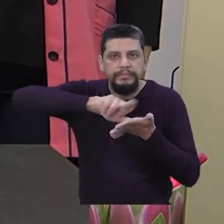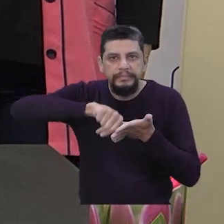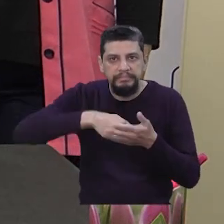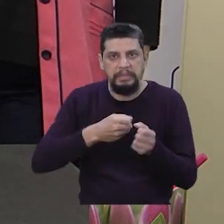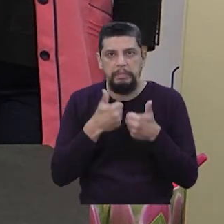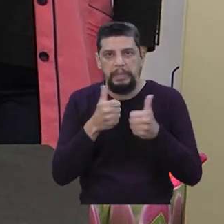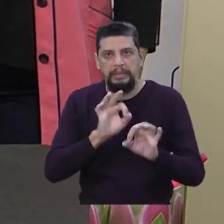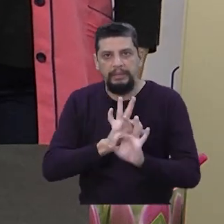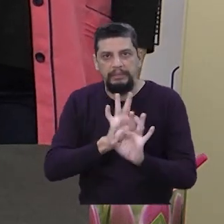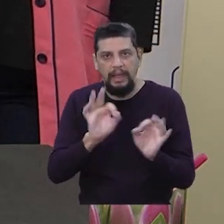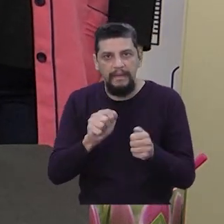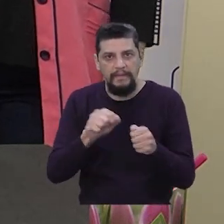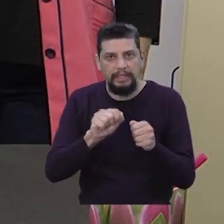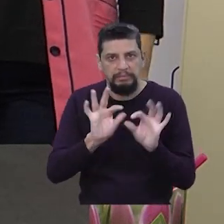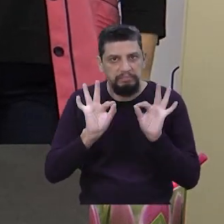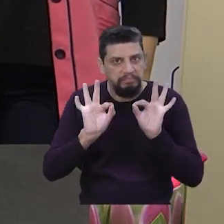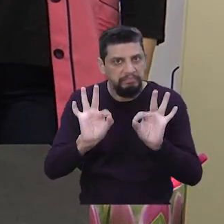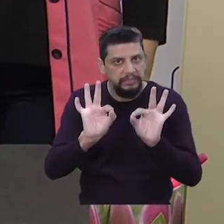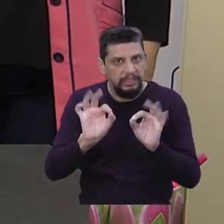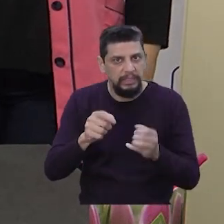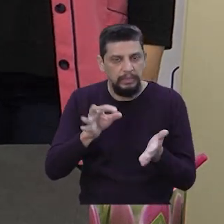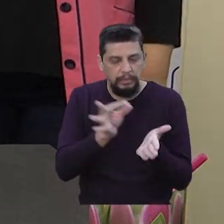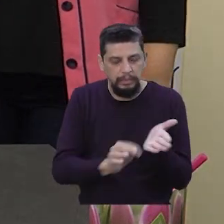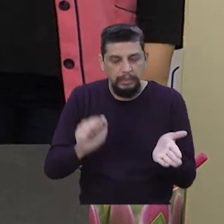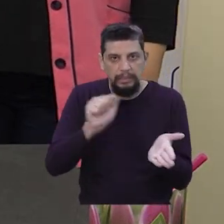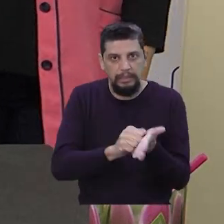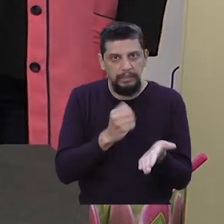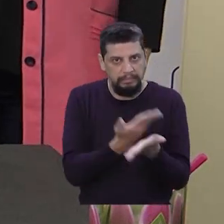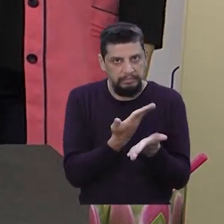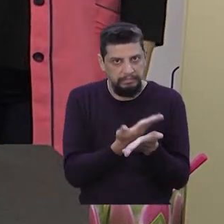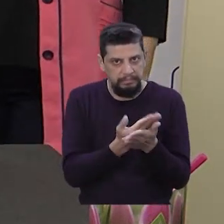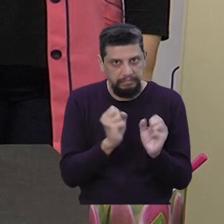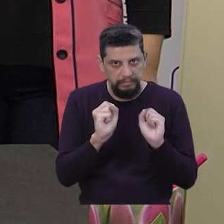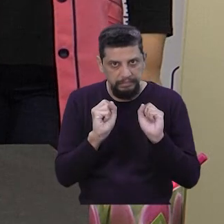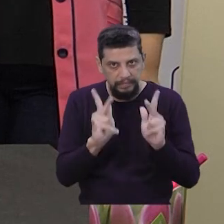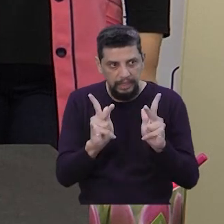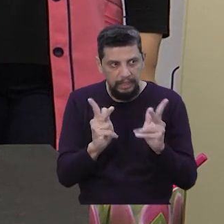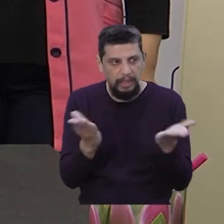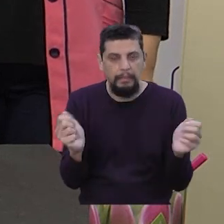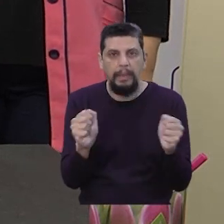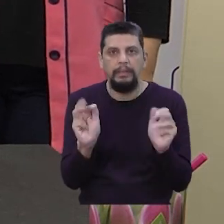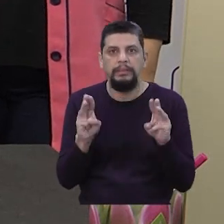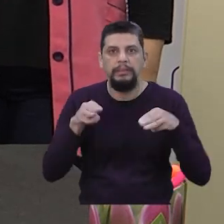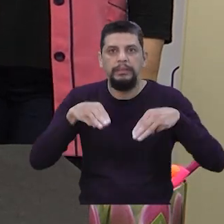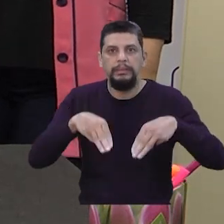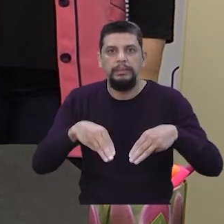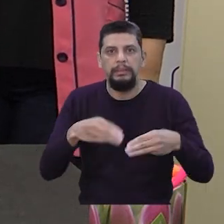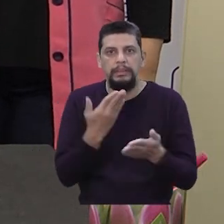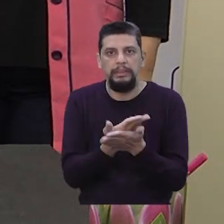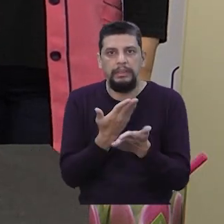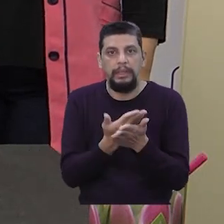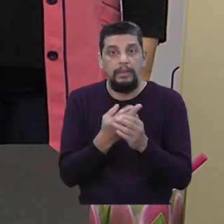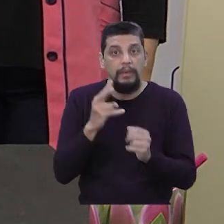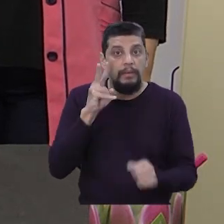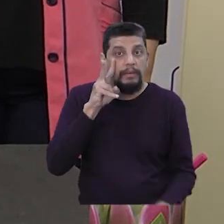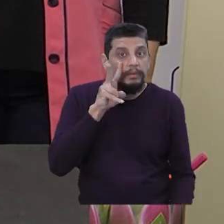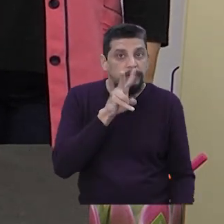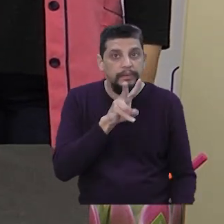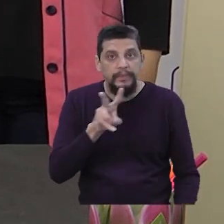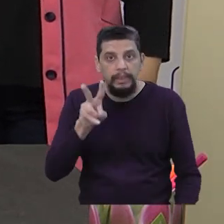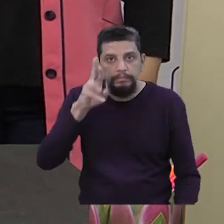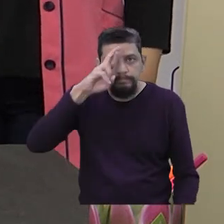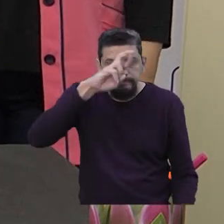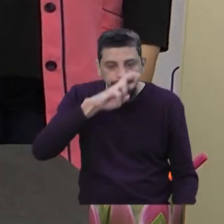é? Muito bem, então faça com bastante capricho aí os nossos registros das aulas, tá bem? Para finalizar, vamos conferir se